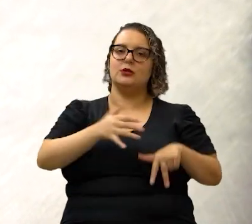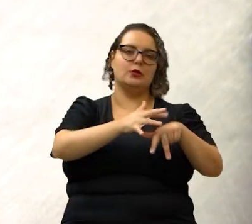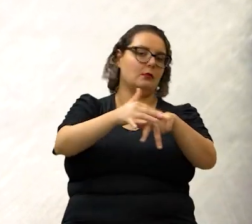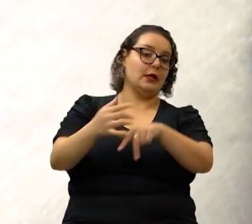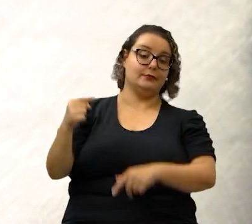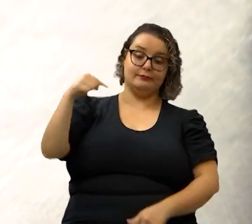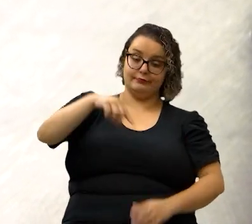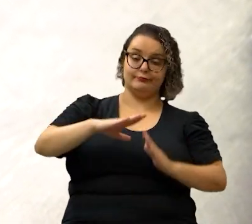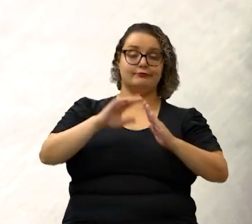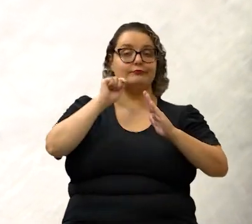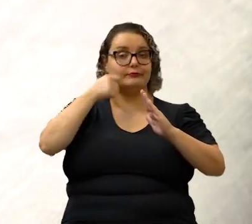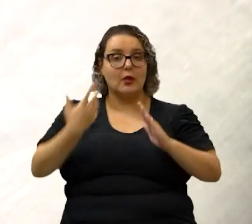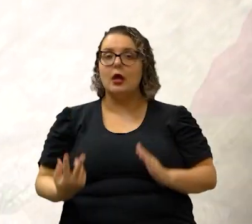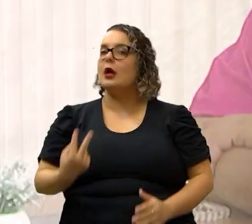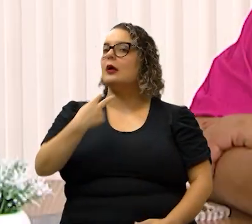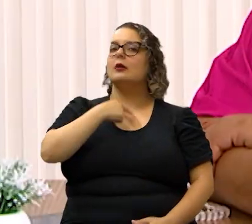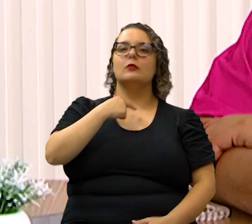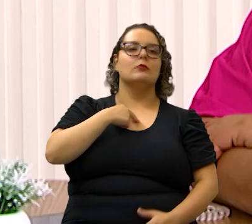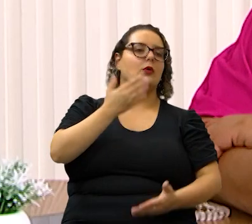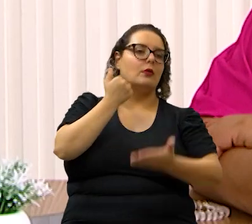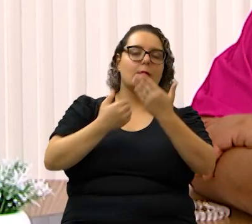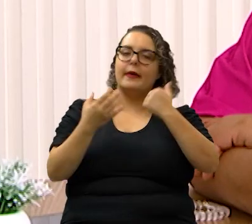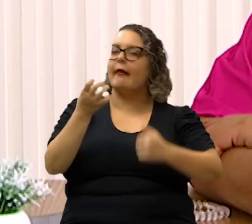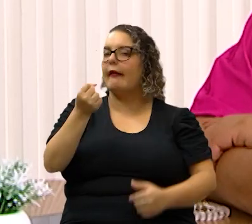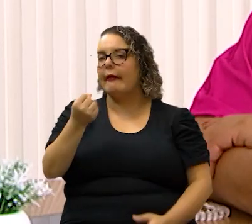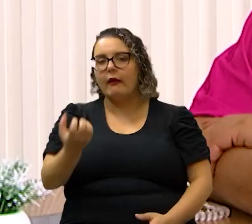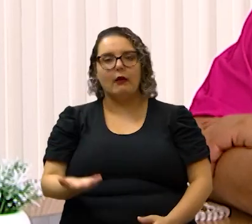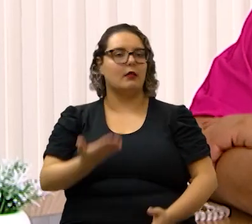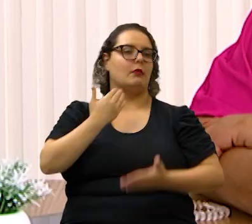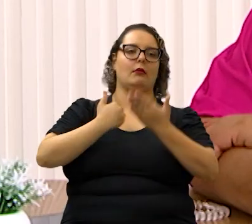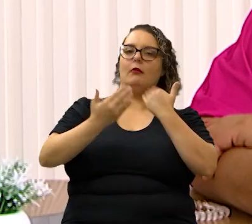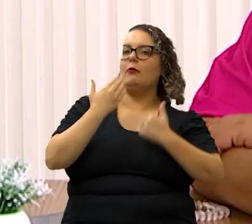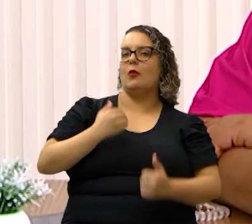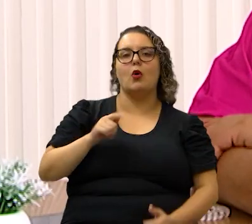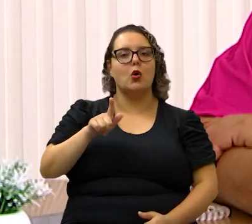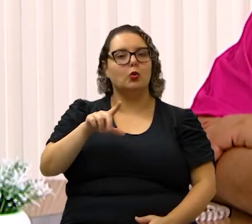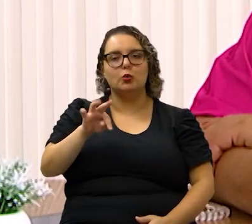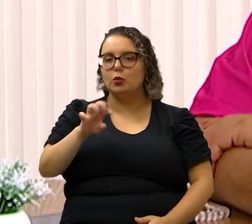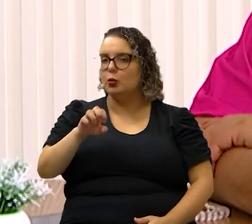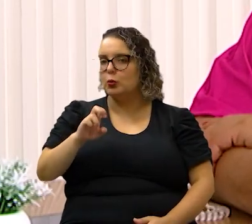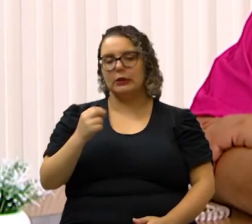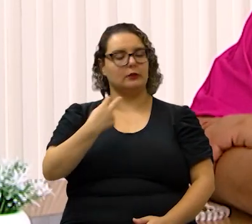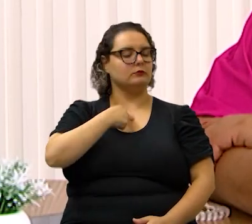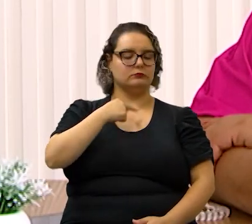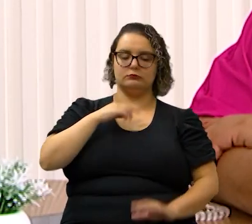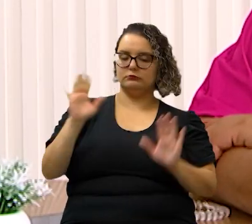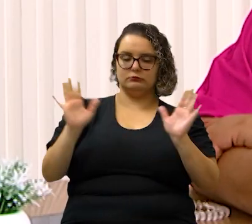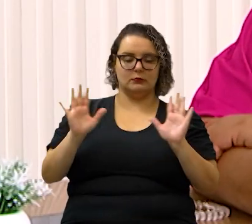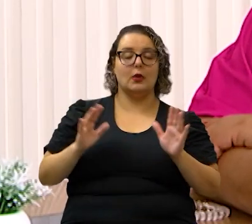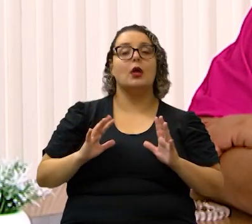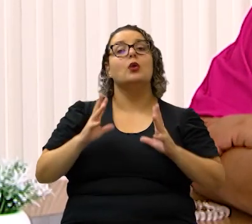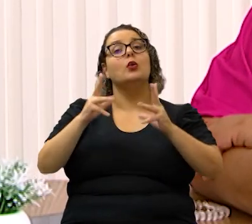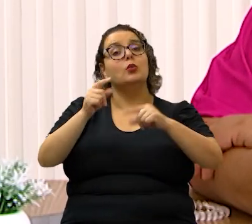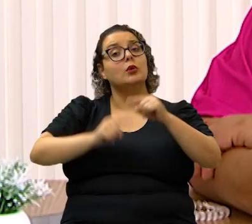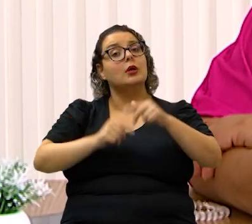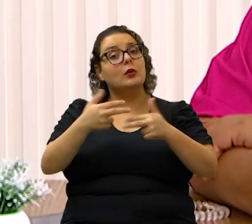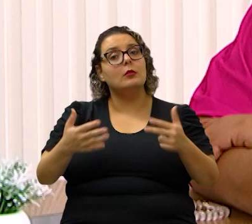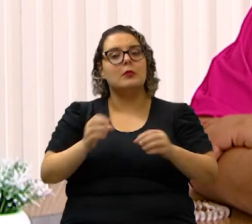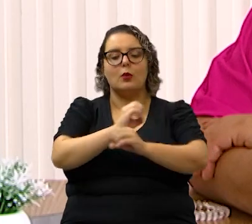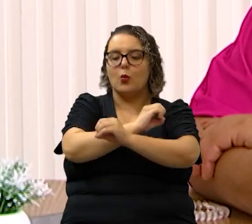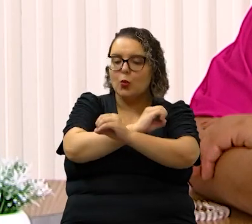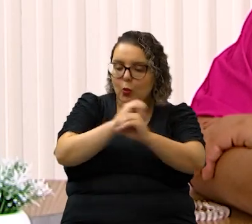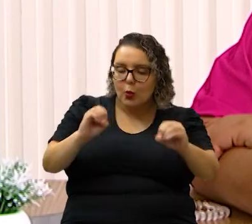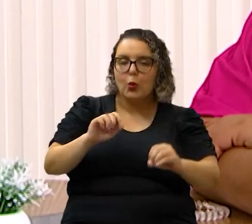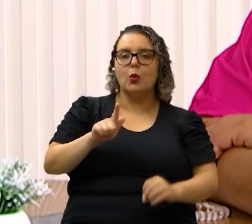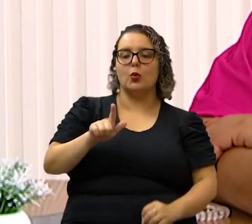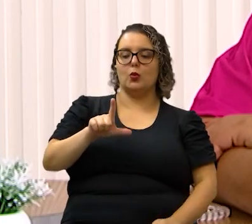até a padocaria, que são pessoas que não podem comer leite, que não podem comer glúten. A gente está desenvolvendo todos os produtos agora voltados mesmo para